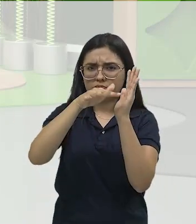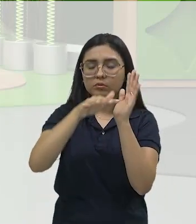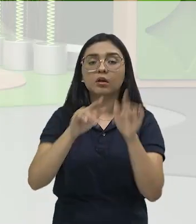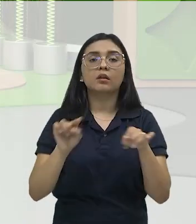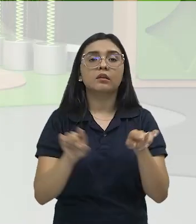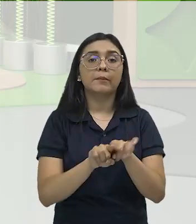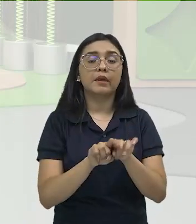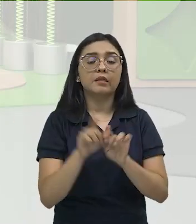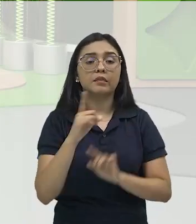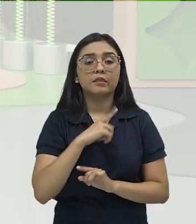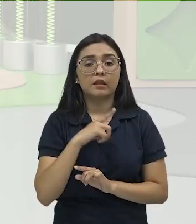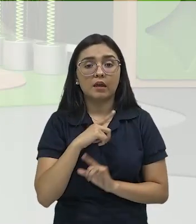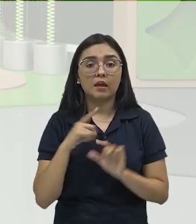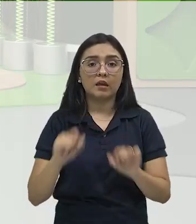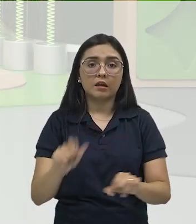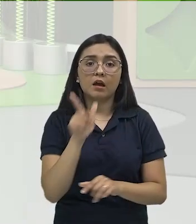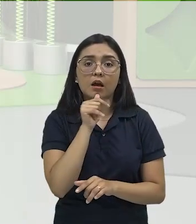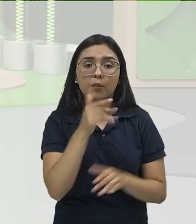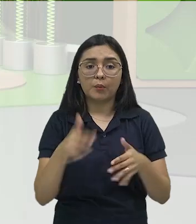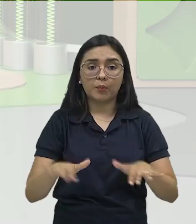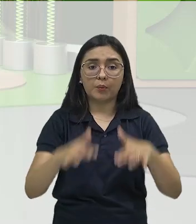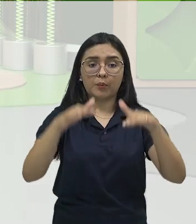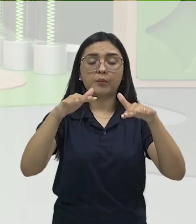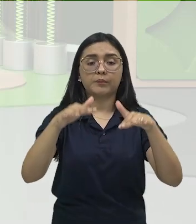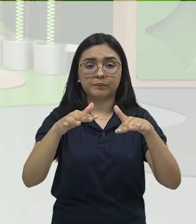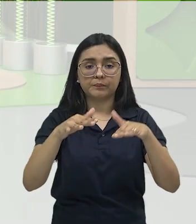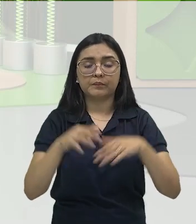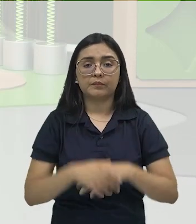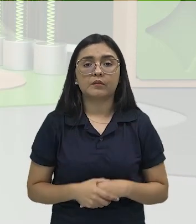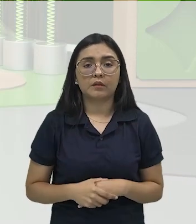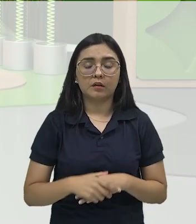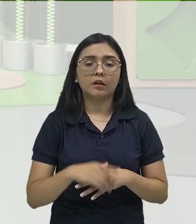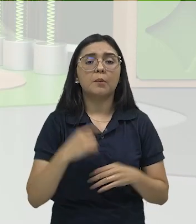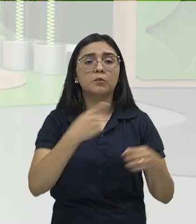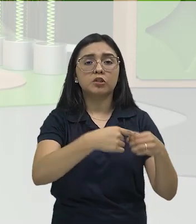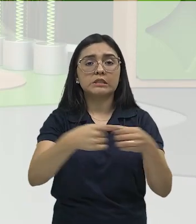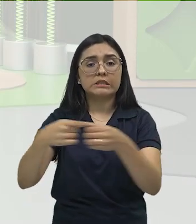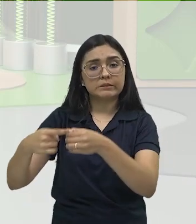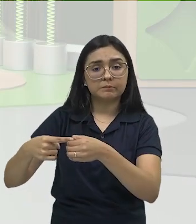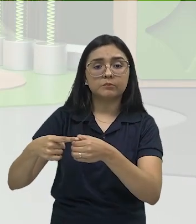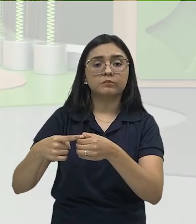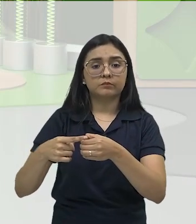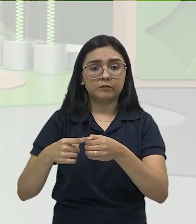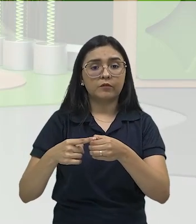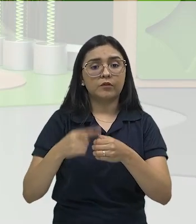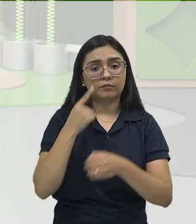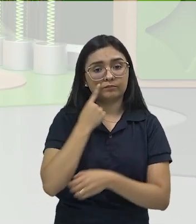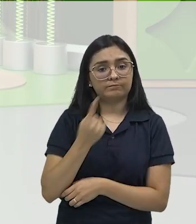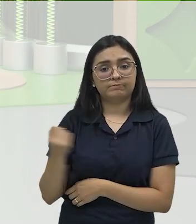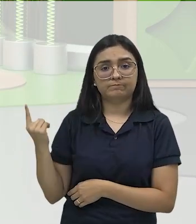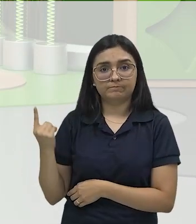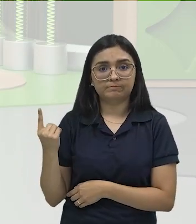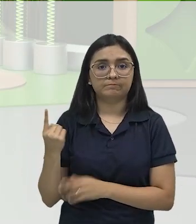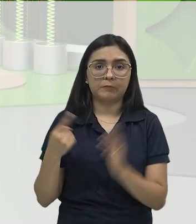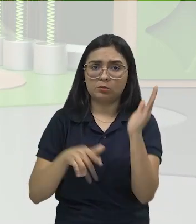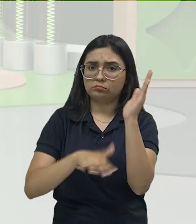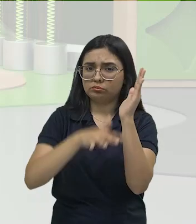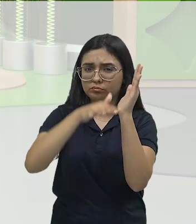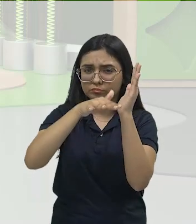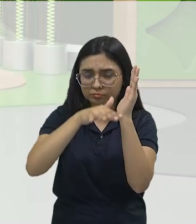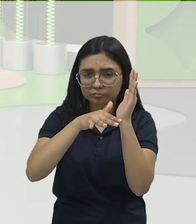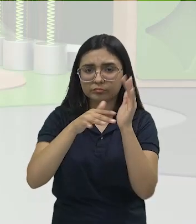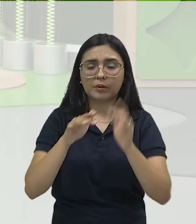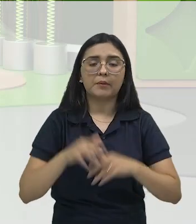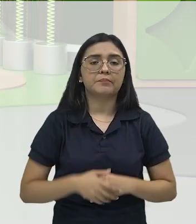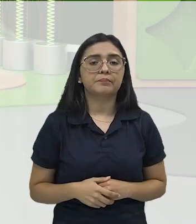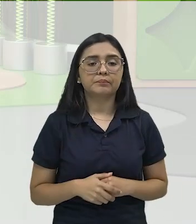temos cheias que alcançam municípios do estado do Amazonas, eles ficam assim, completamente embaixo d'água,